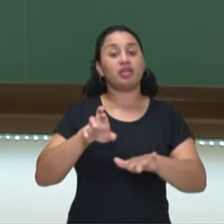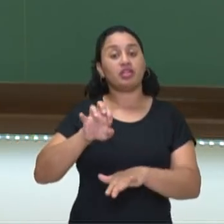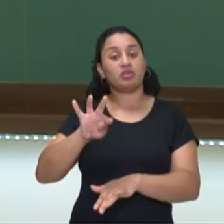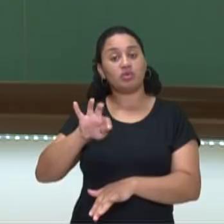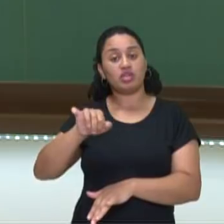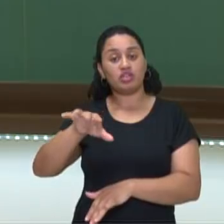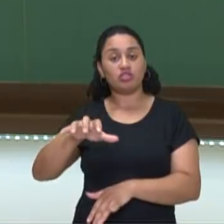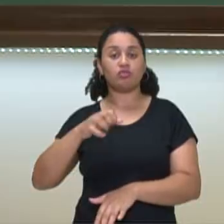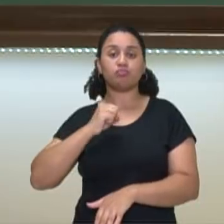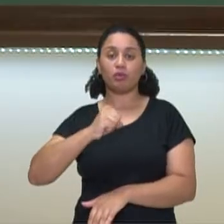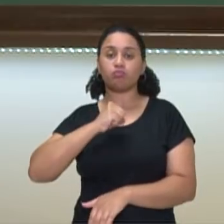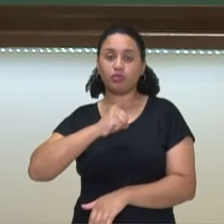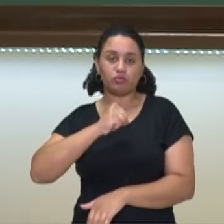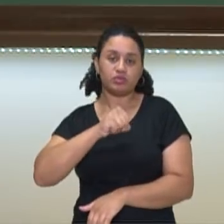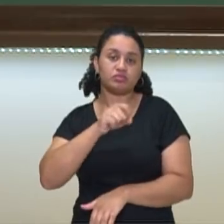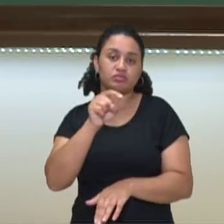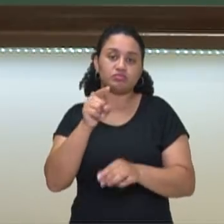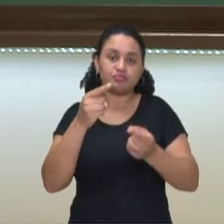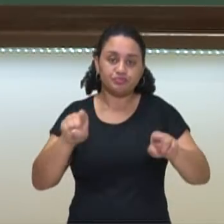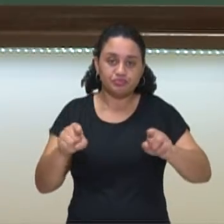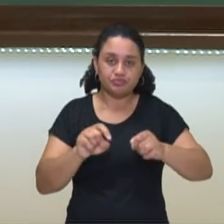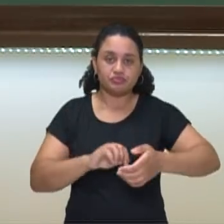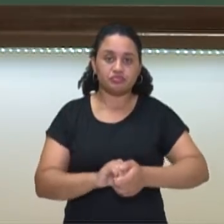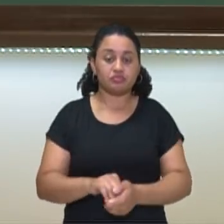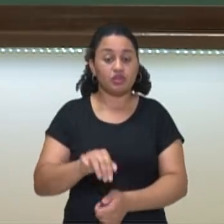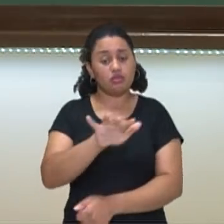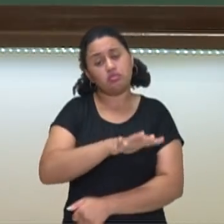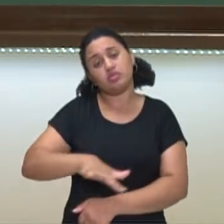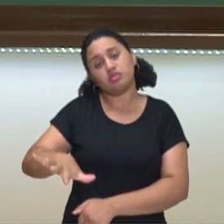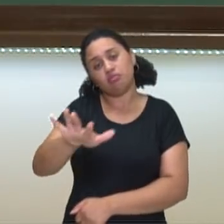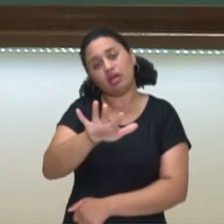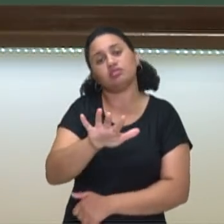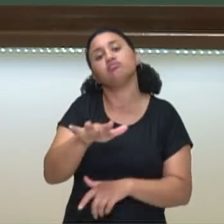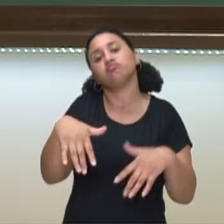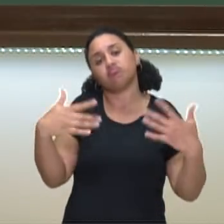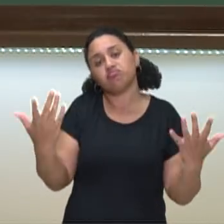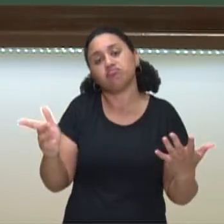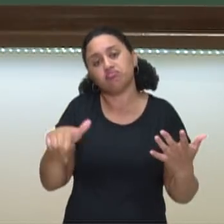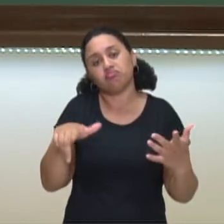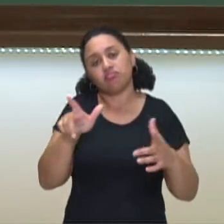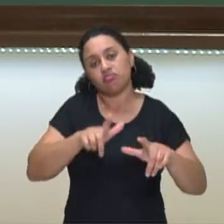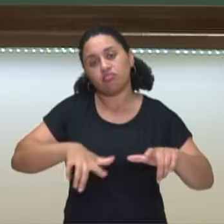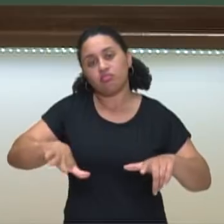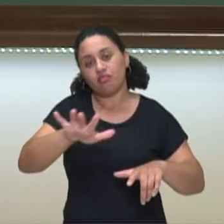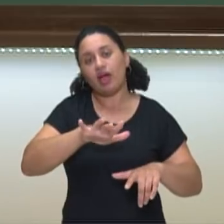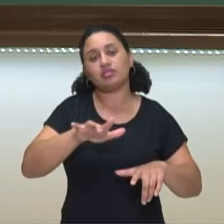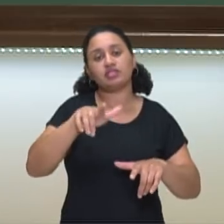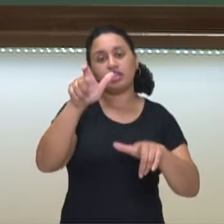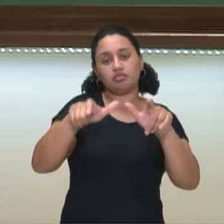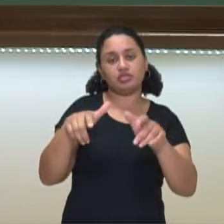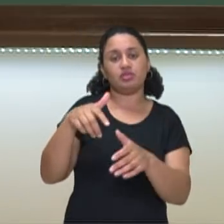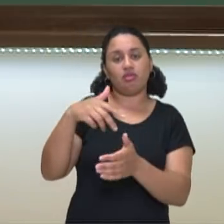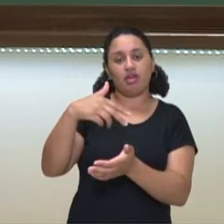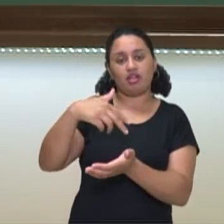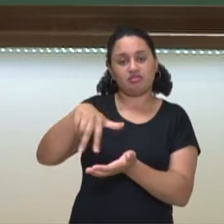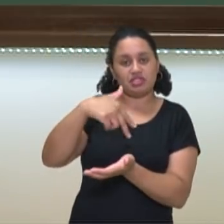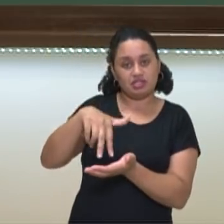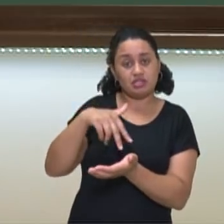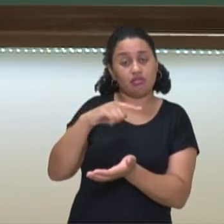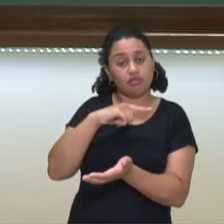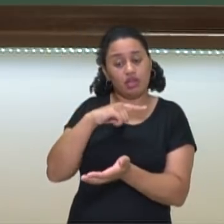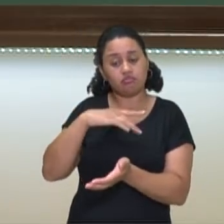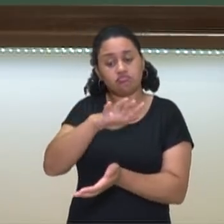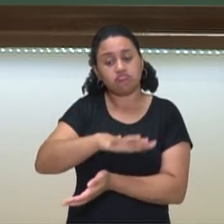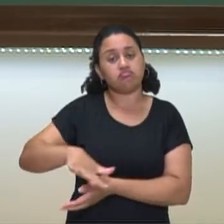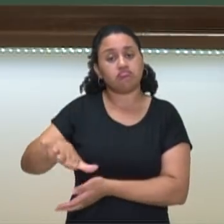música. O espaço é exatamente o espaço aonde o dançarino vai dançar. É o